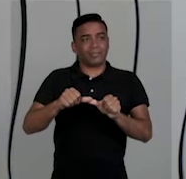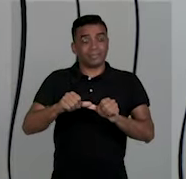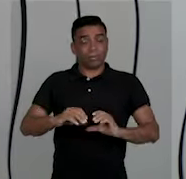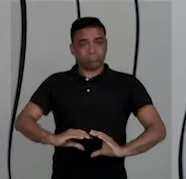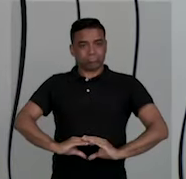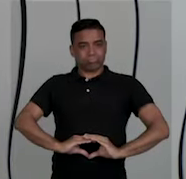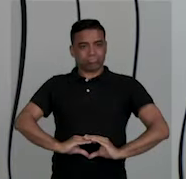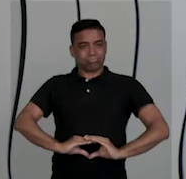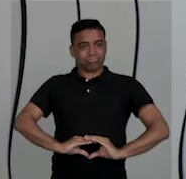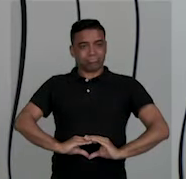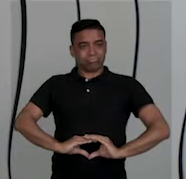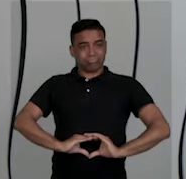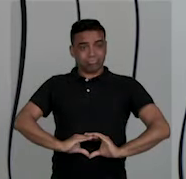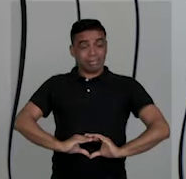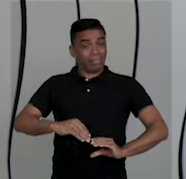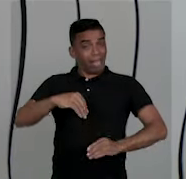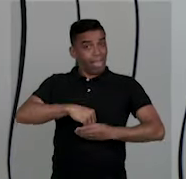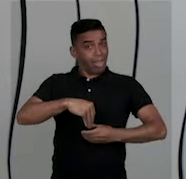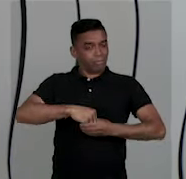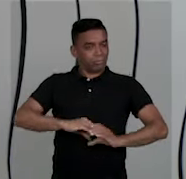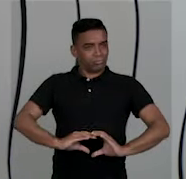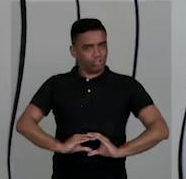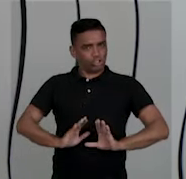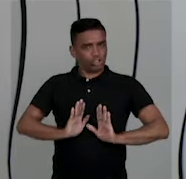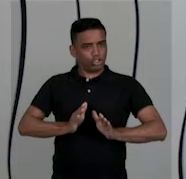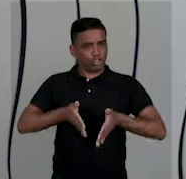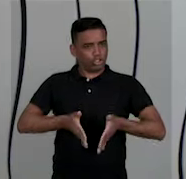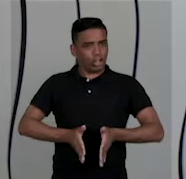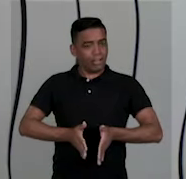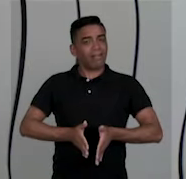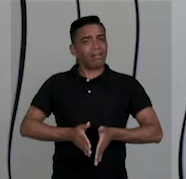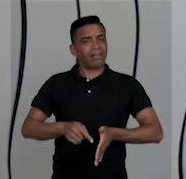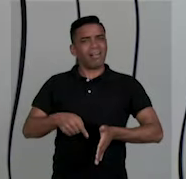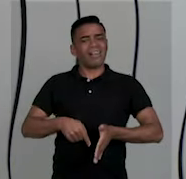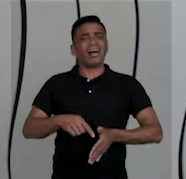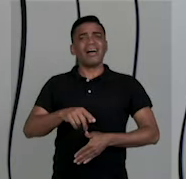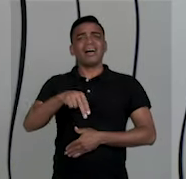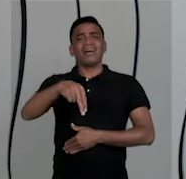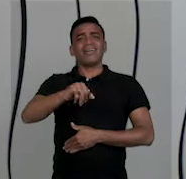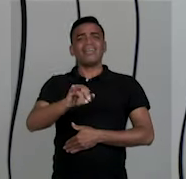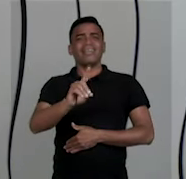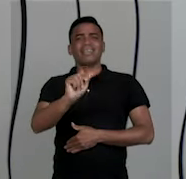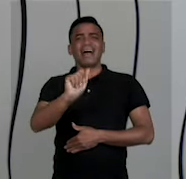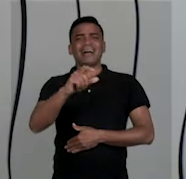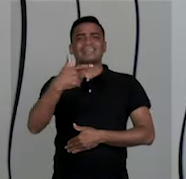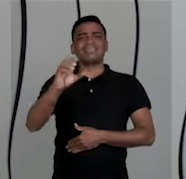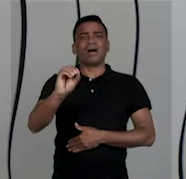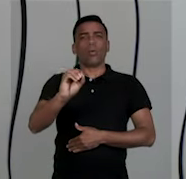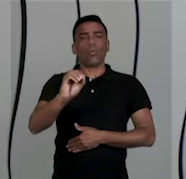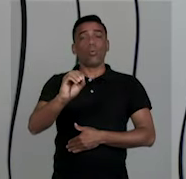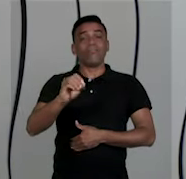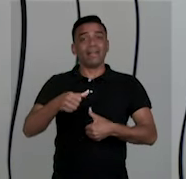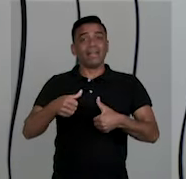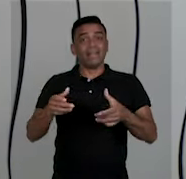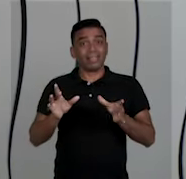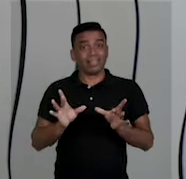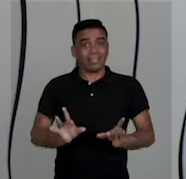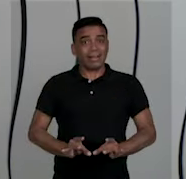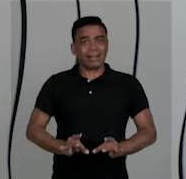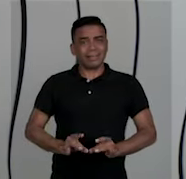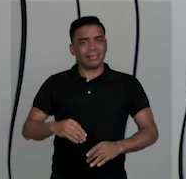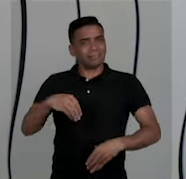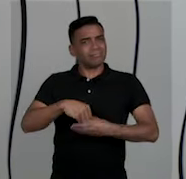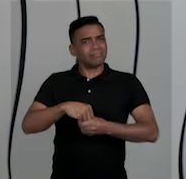chegado aqui mais na cavidade uterina e é onde vai ocorrer a nidação. Nidação é justamente o processo de fixação, digamos assim,